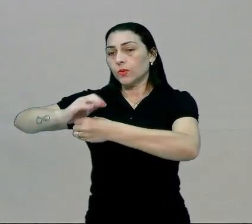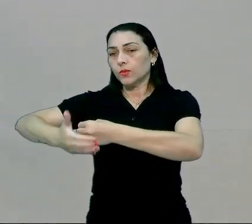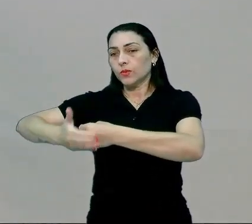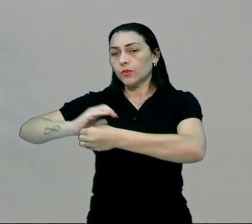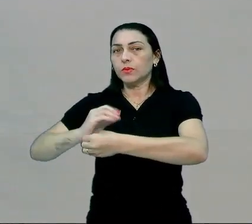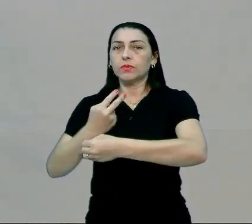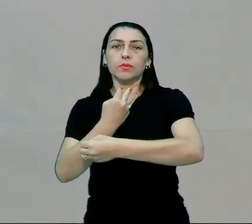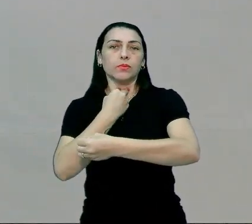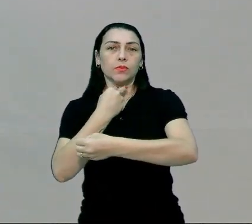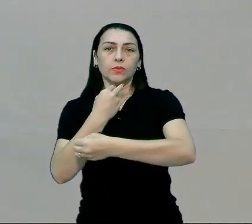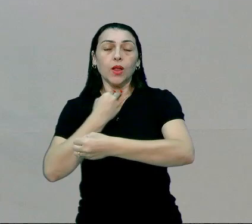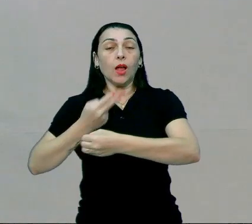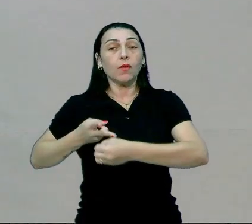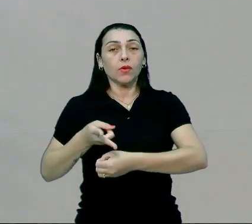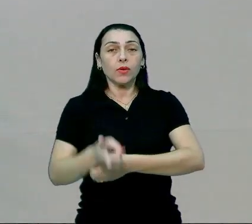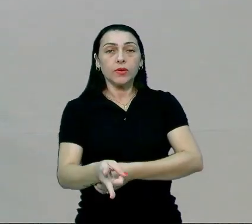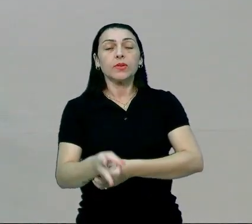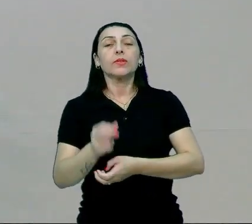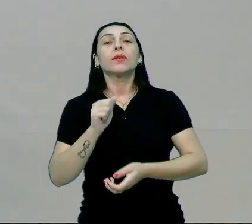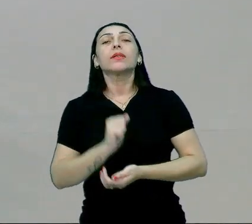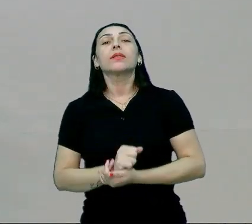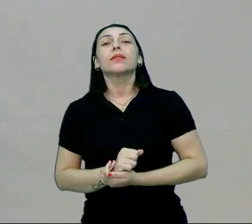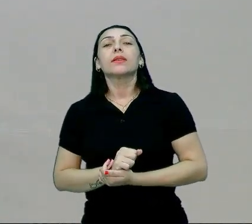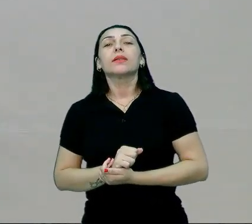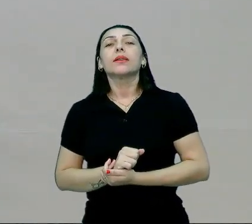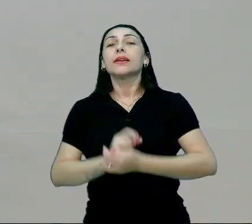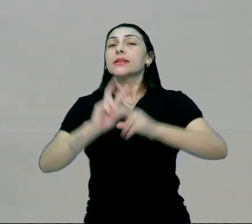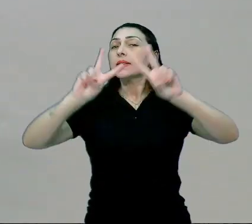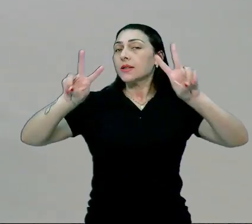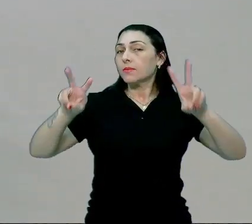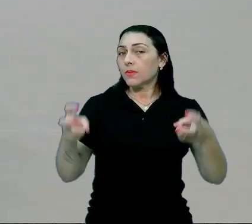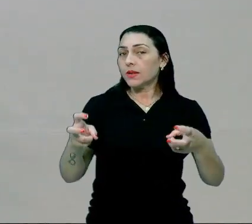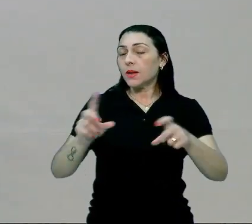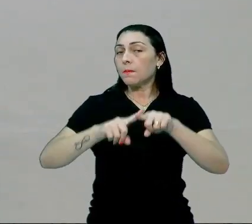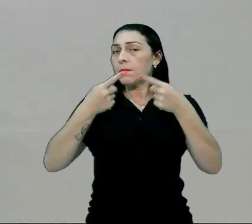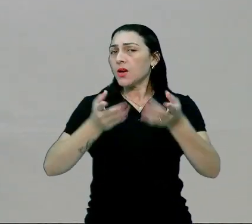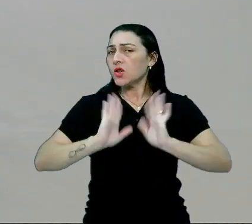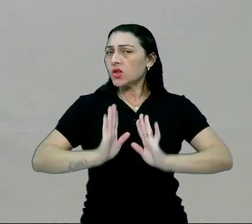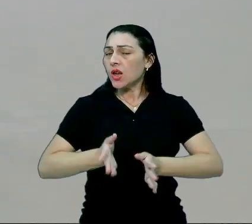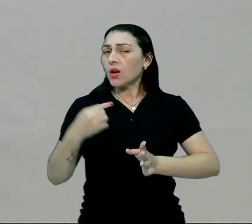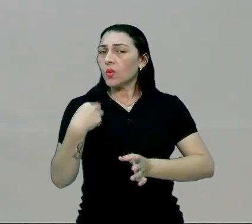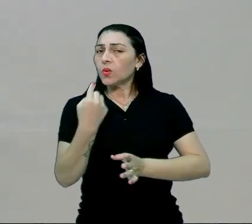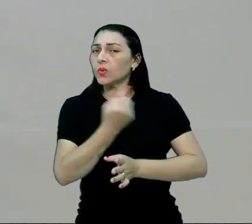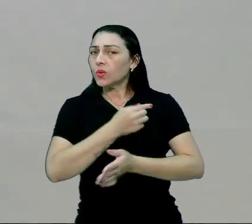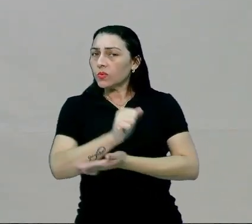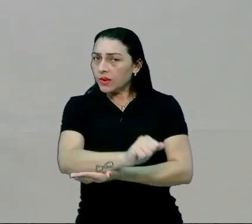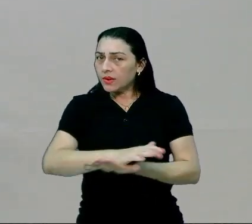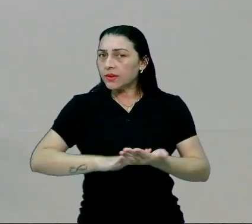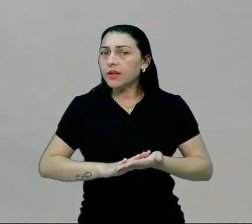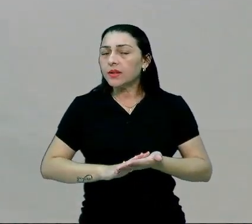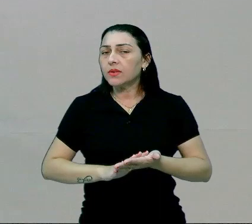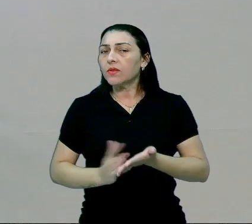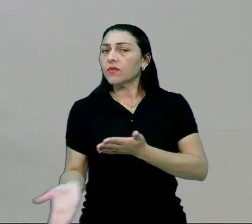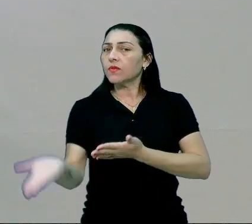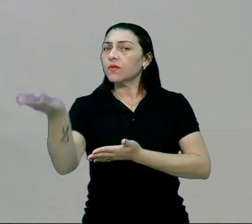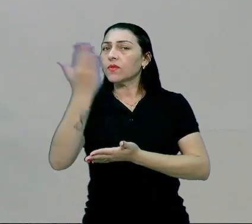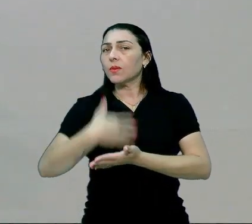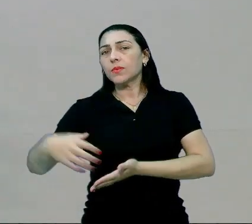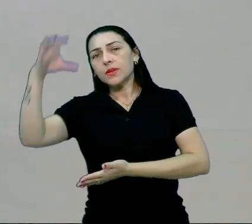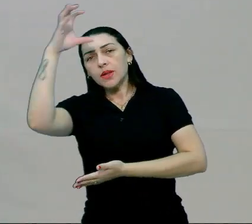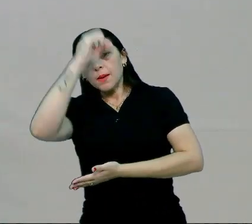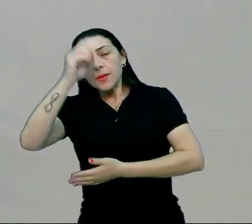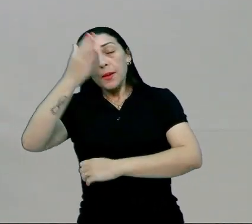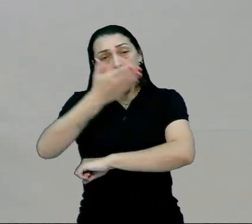intocável. Eu vou dar continuidade a essa temática, mas já com o nosso exercitando. Vamos